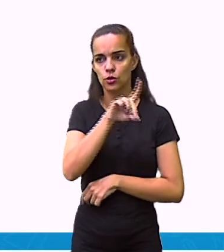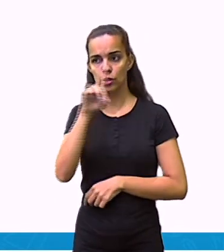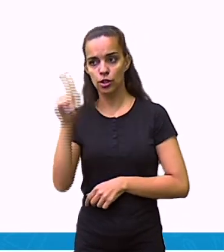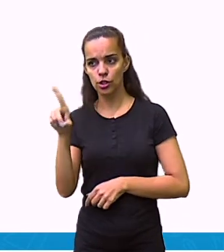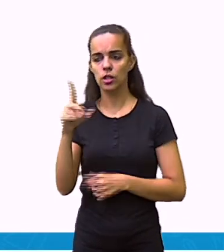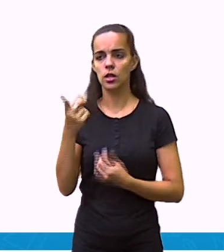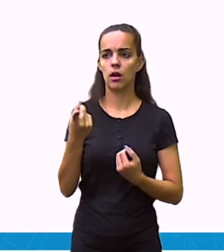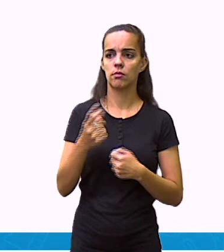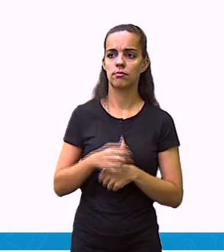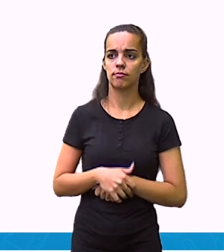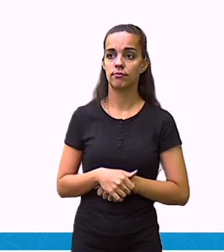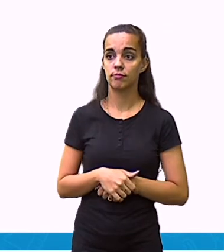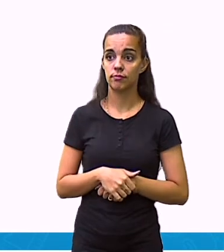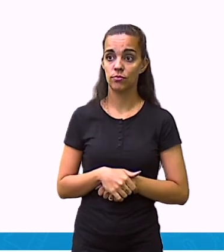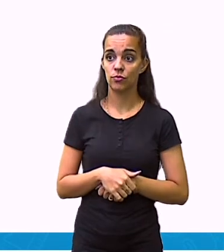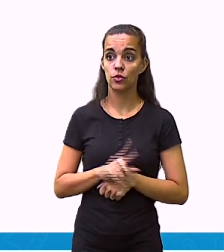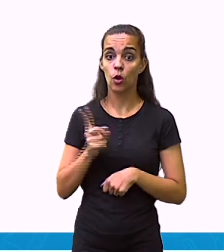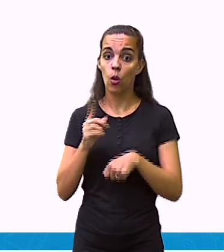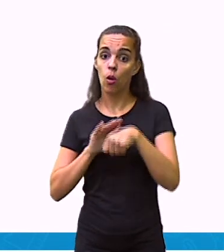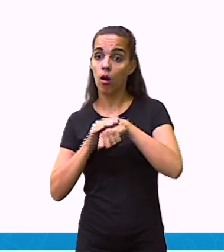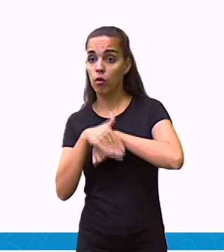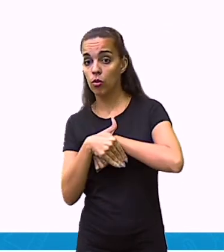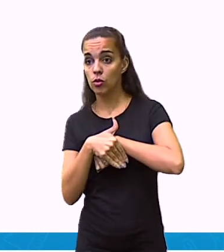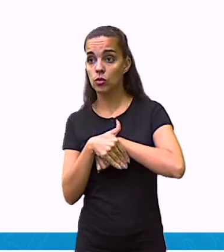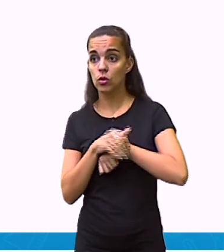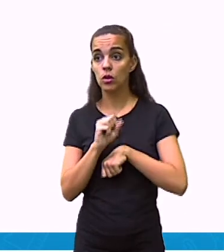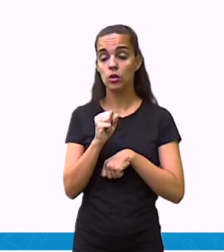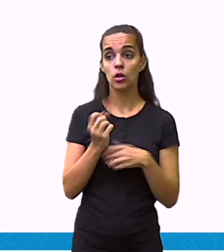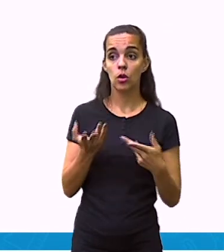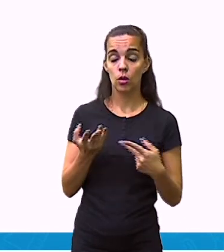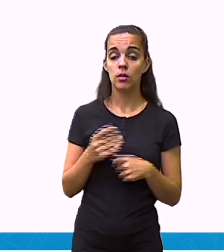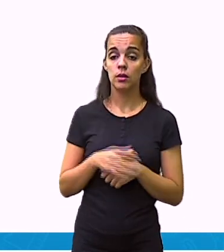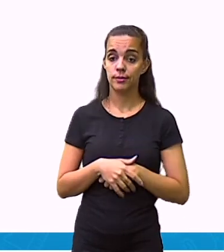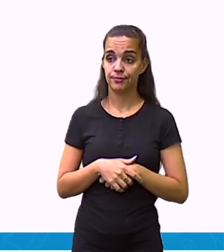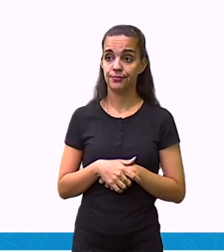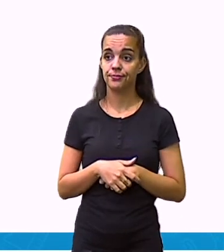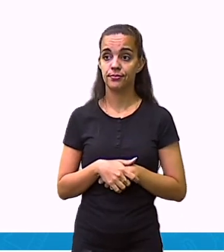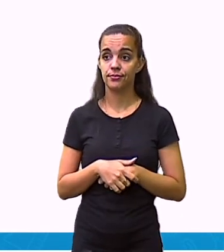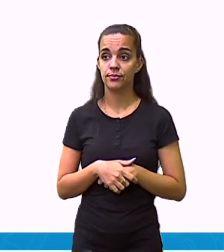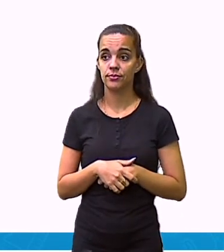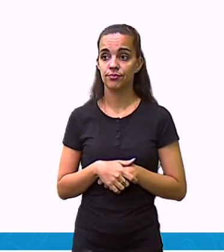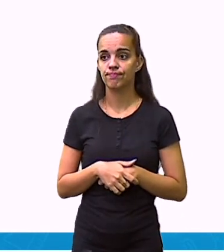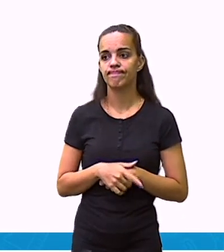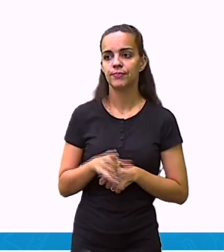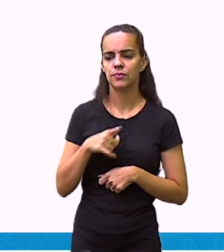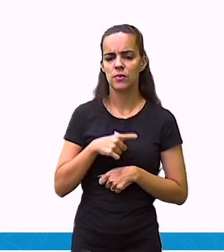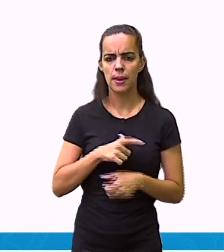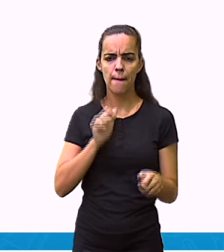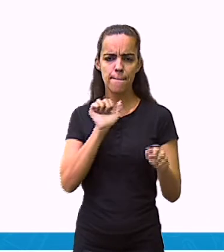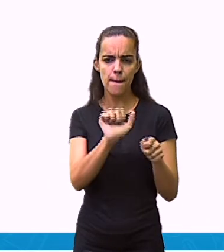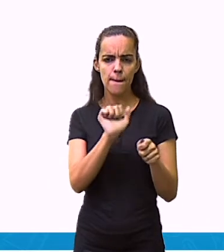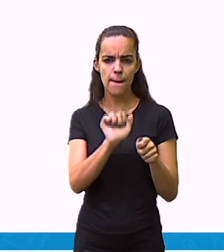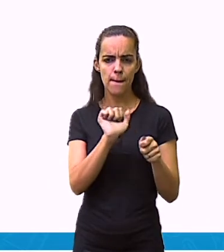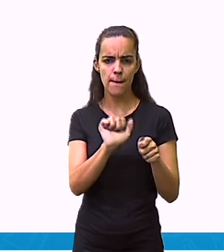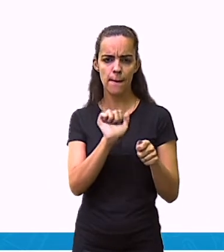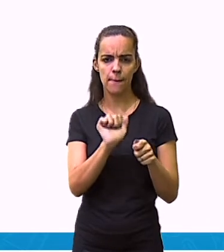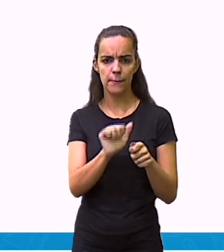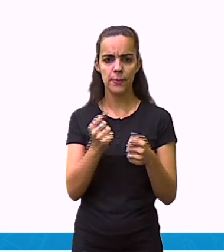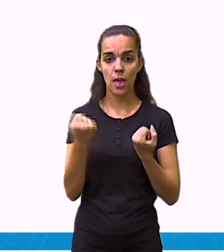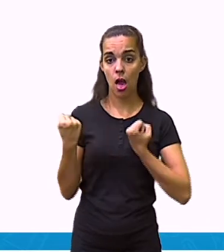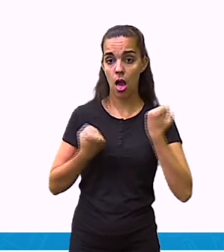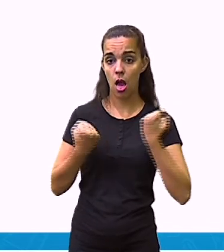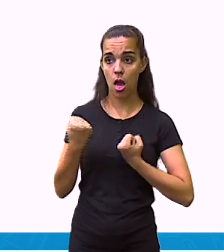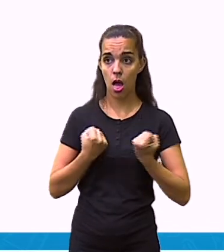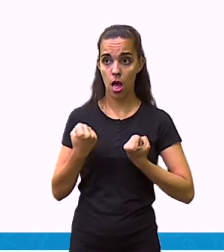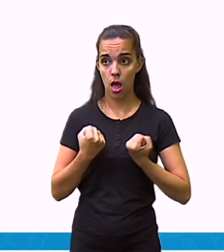durante o dia? Durante a noite? Provavelmente, né? E as buzinas de carros? Em